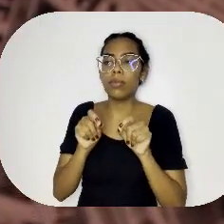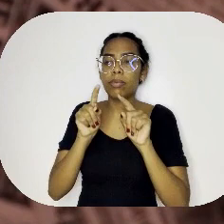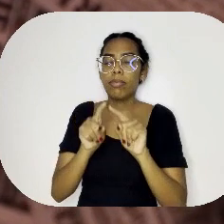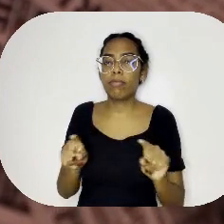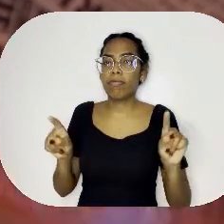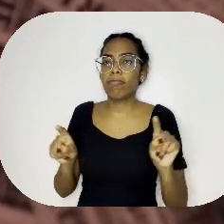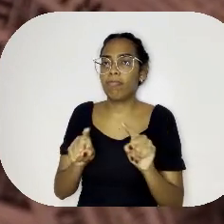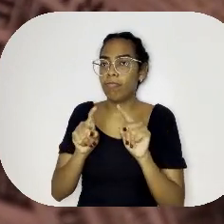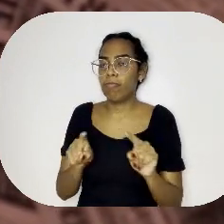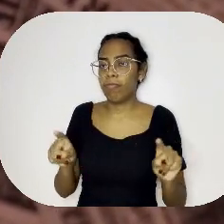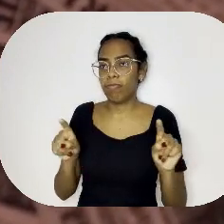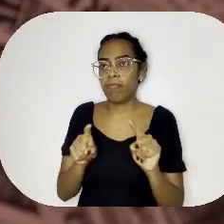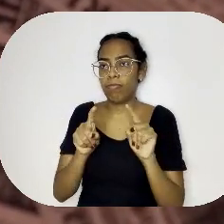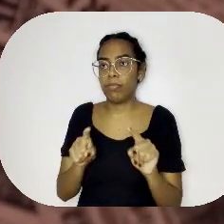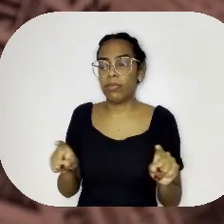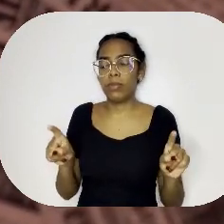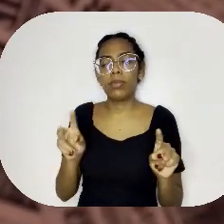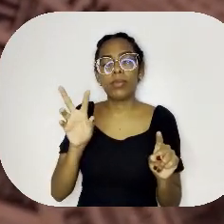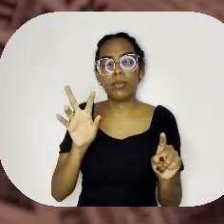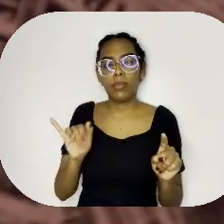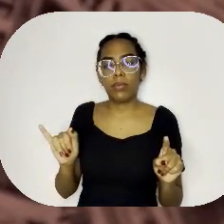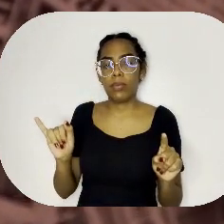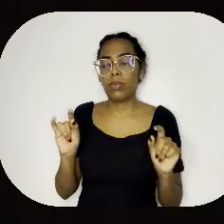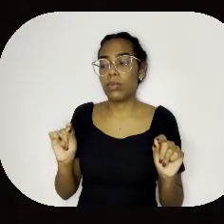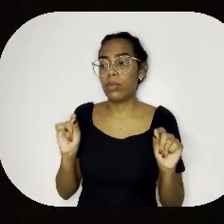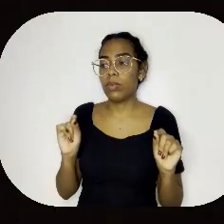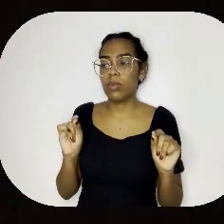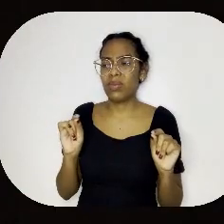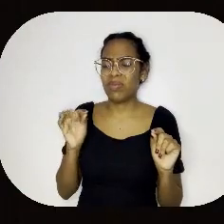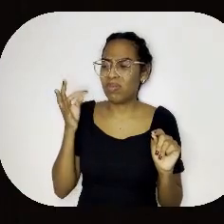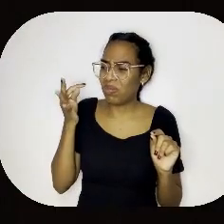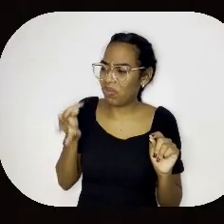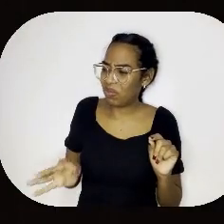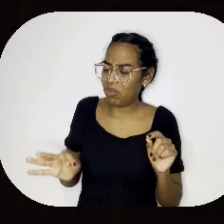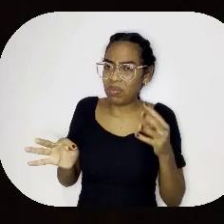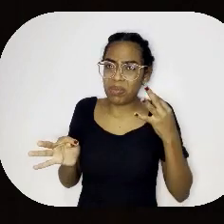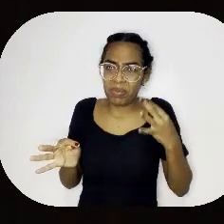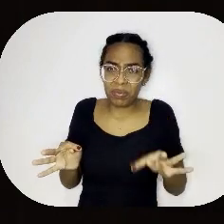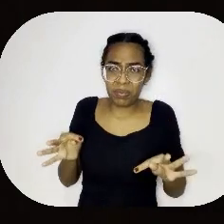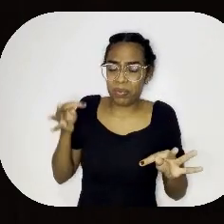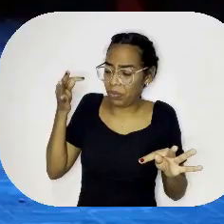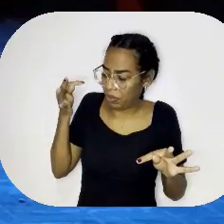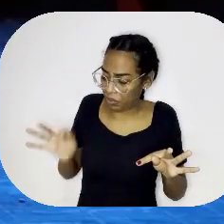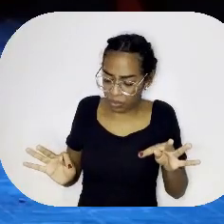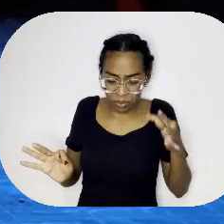sinfonia, sobe numa volúpia dolorosa.